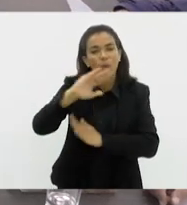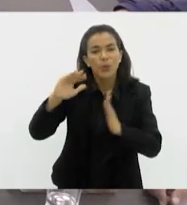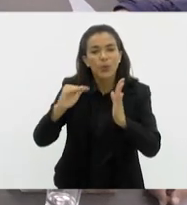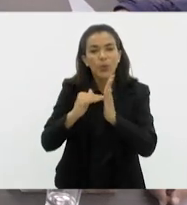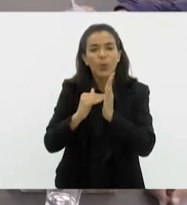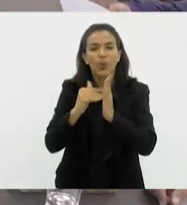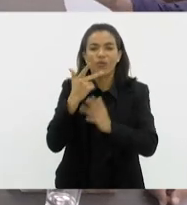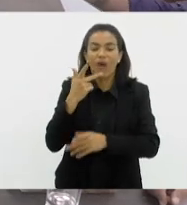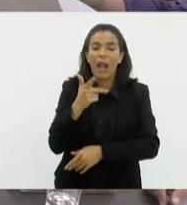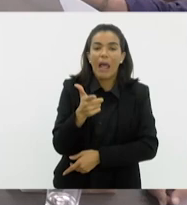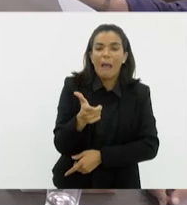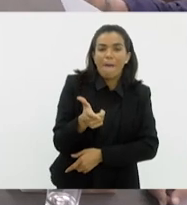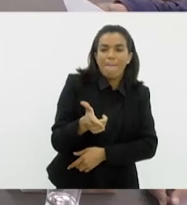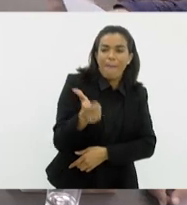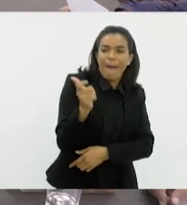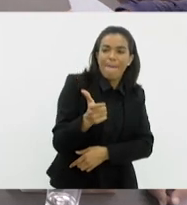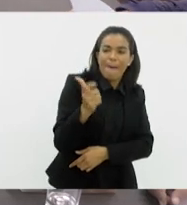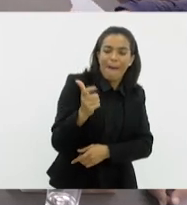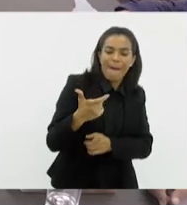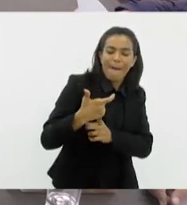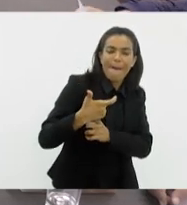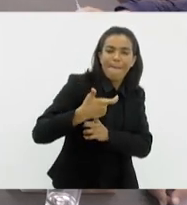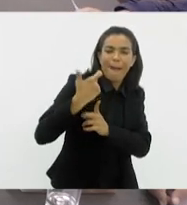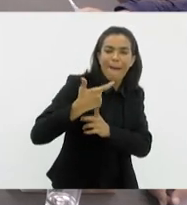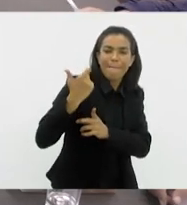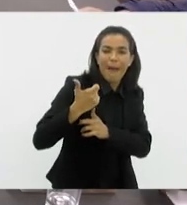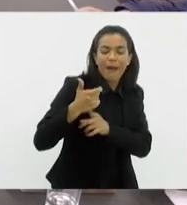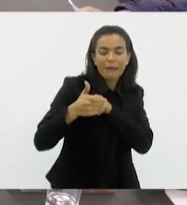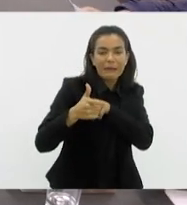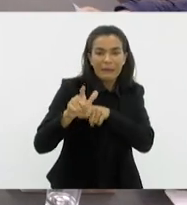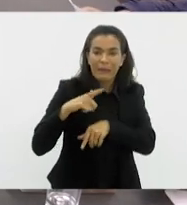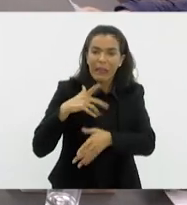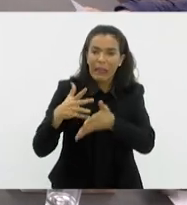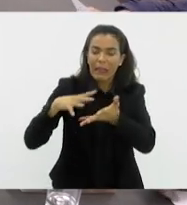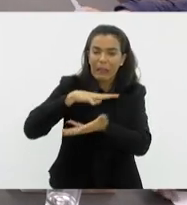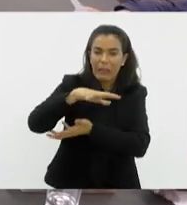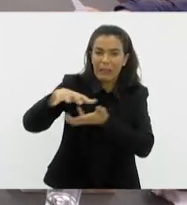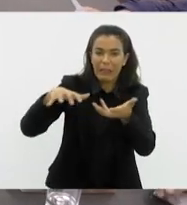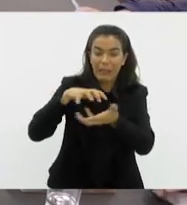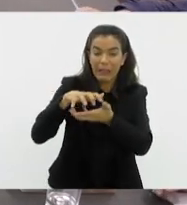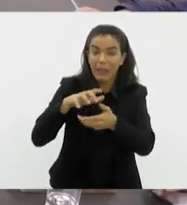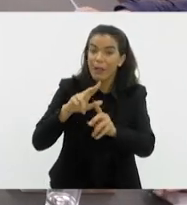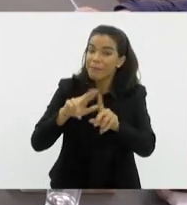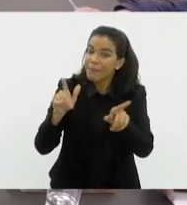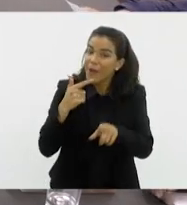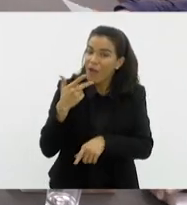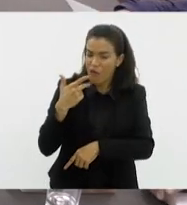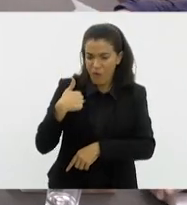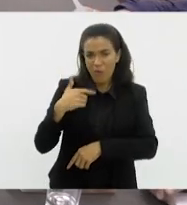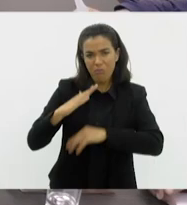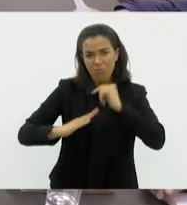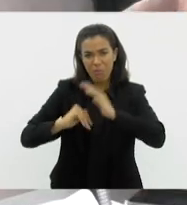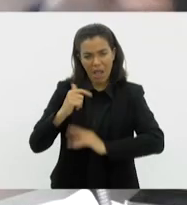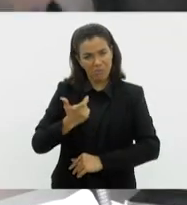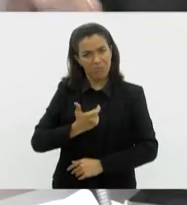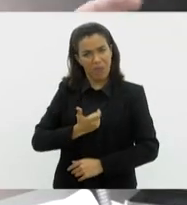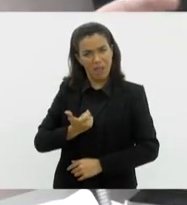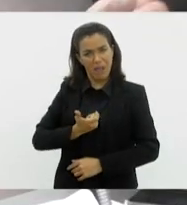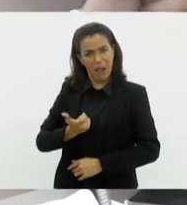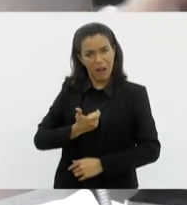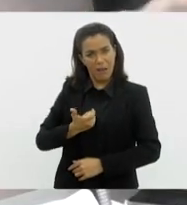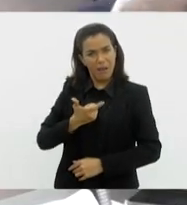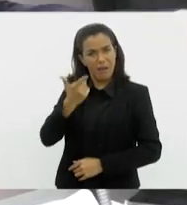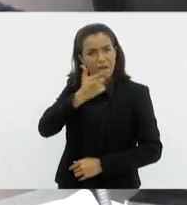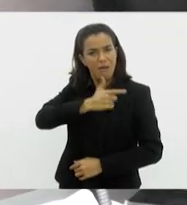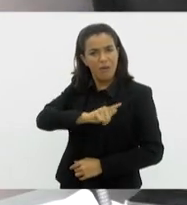da arma gera polêmica. Eu não sou contra o projeto em si, mas a minha dúvida Mas aí falo como praticante mesmo. Eu tenho uma medalha recente